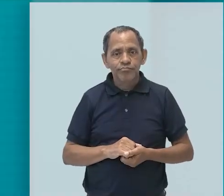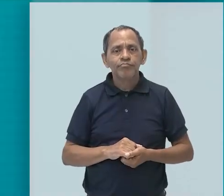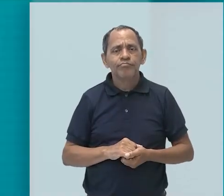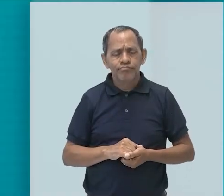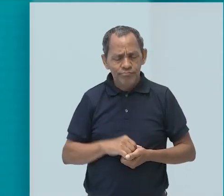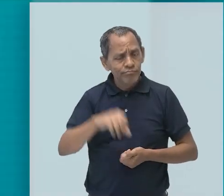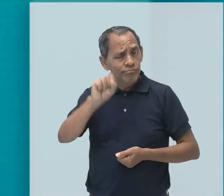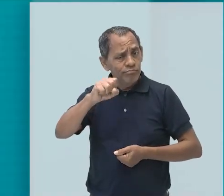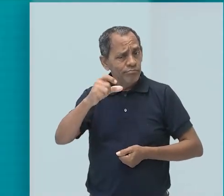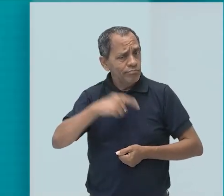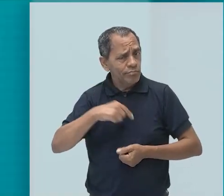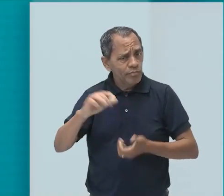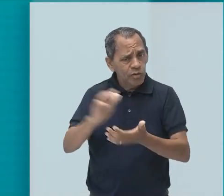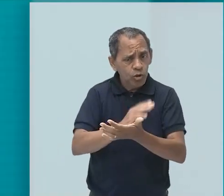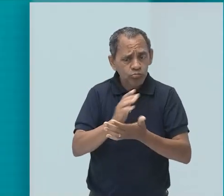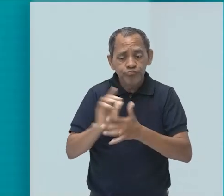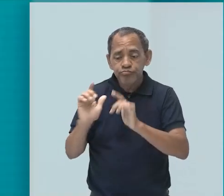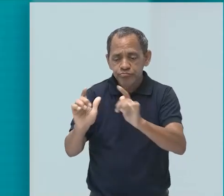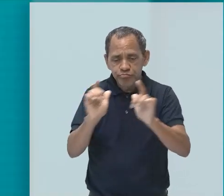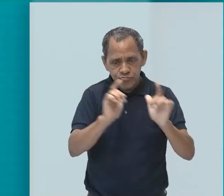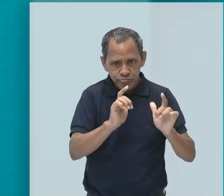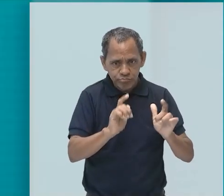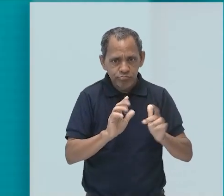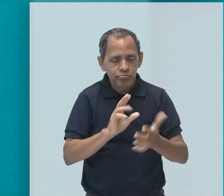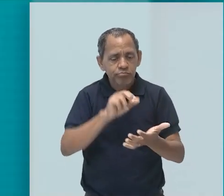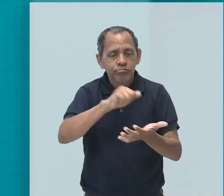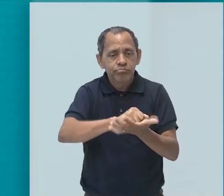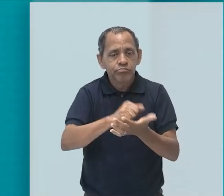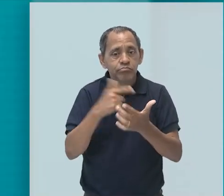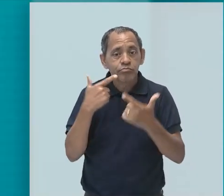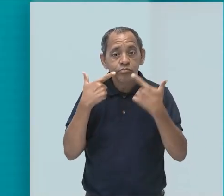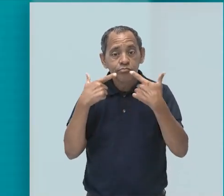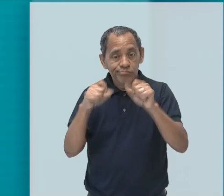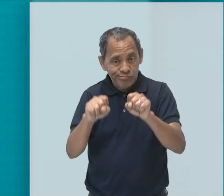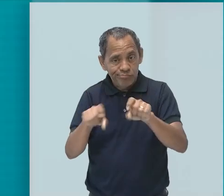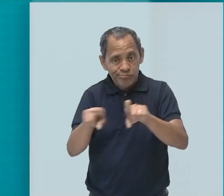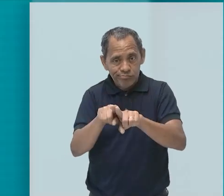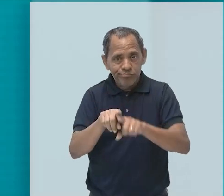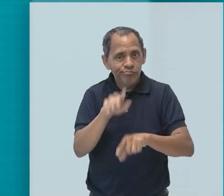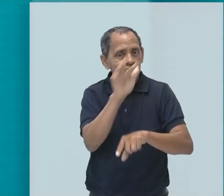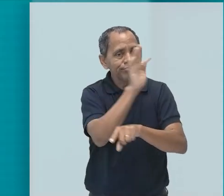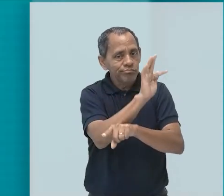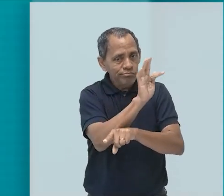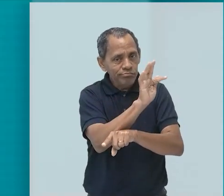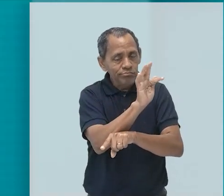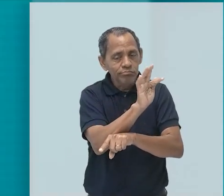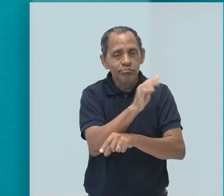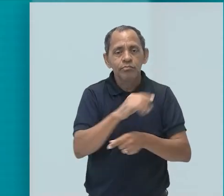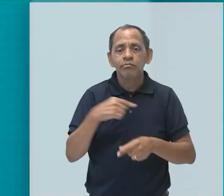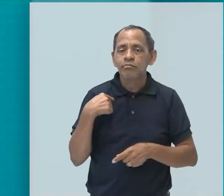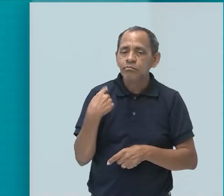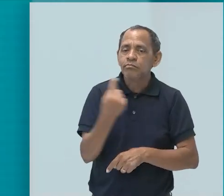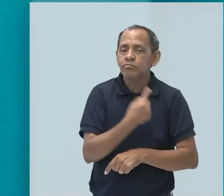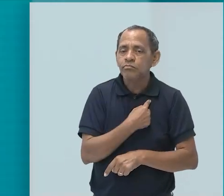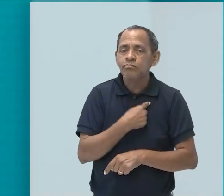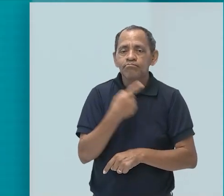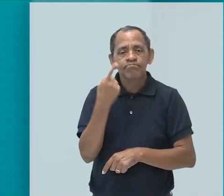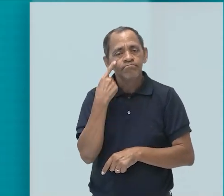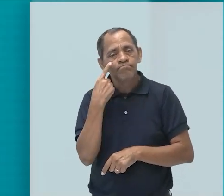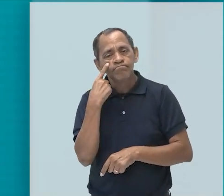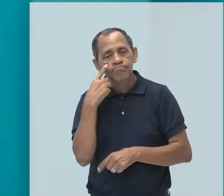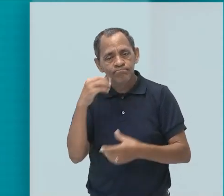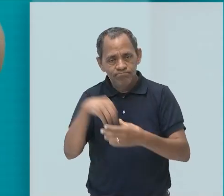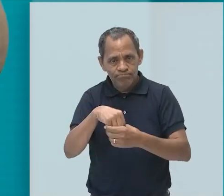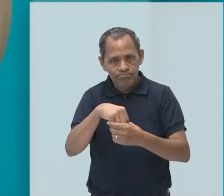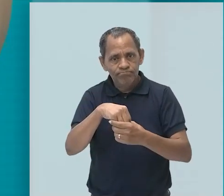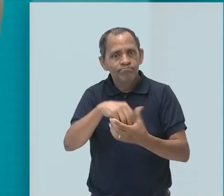nessas situações formais, utilizar esse registro linguístico formal, aquele que a gente observa na